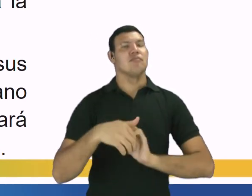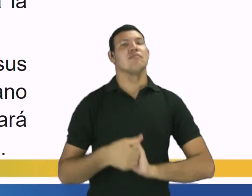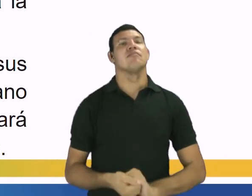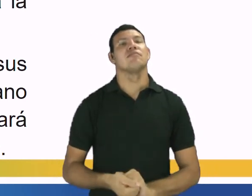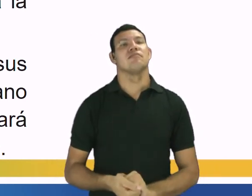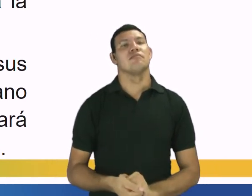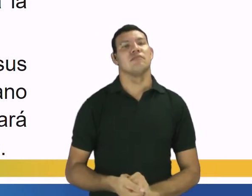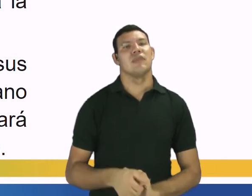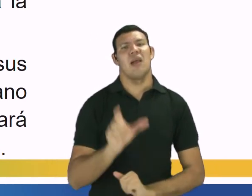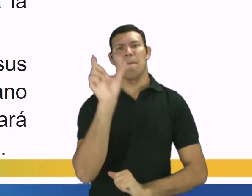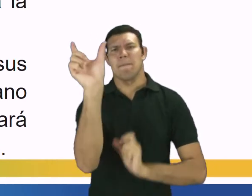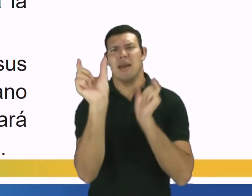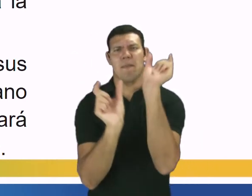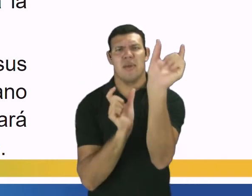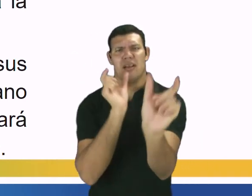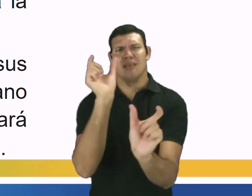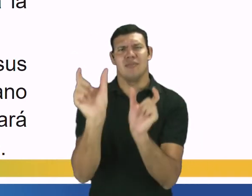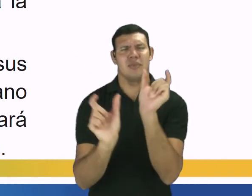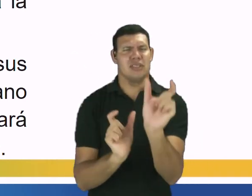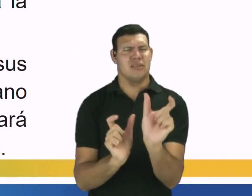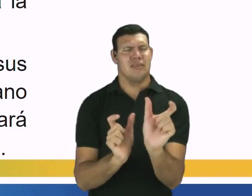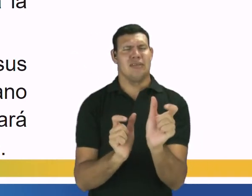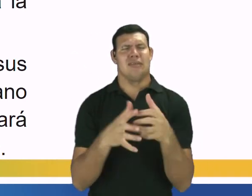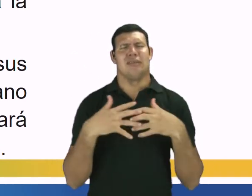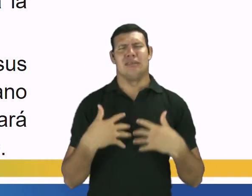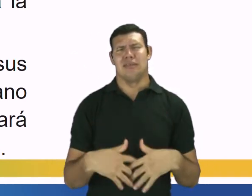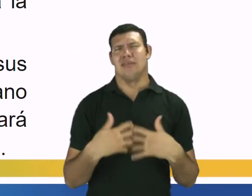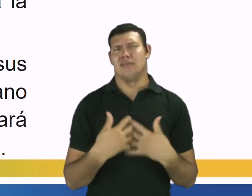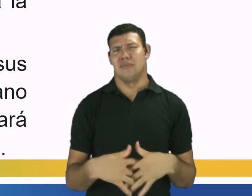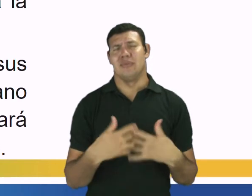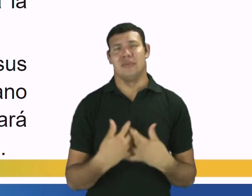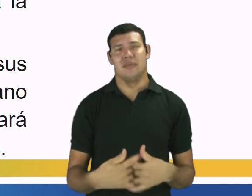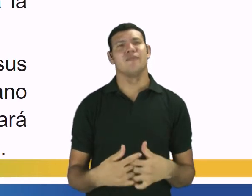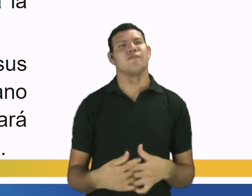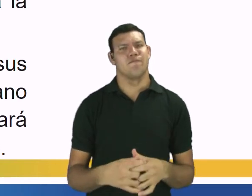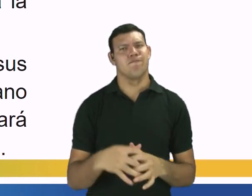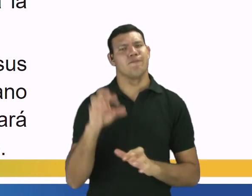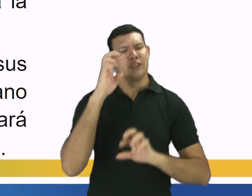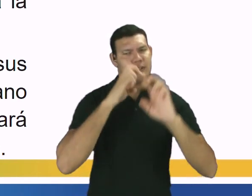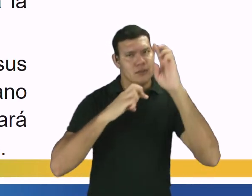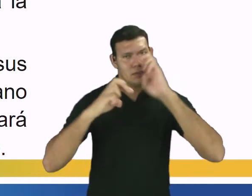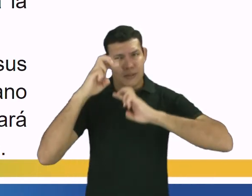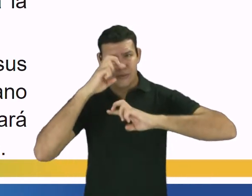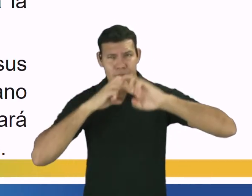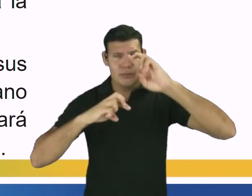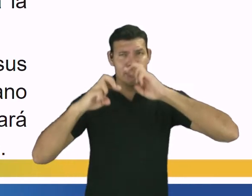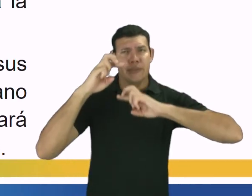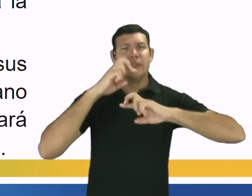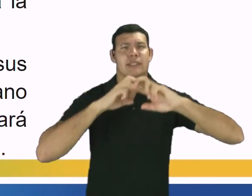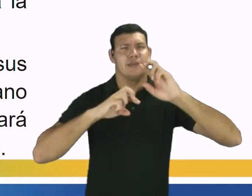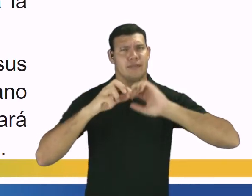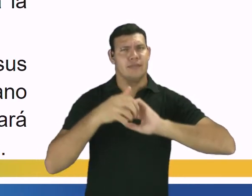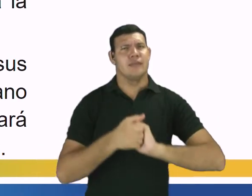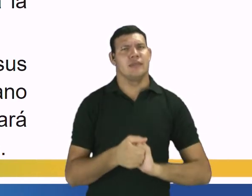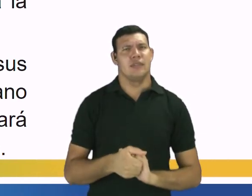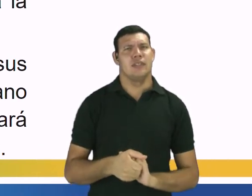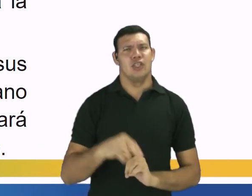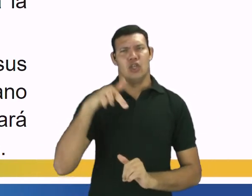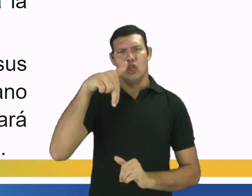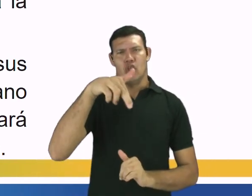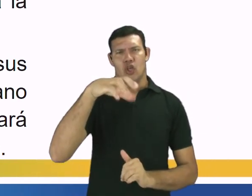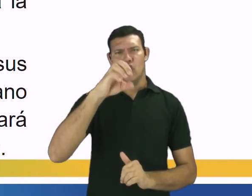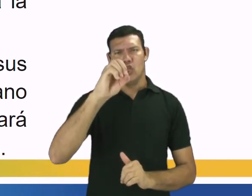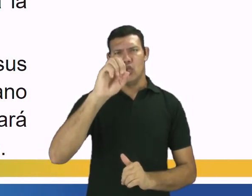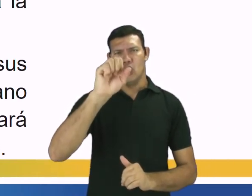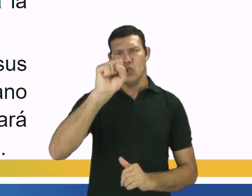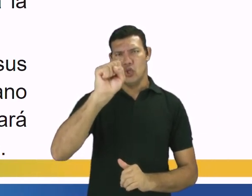de alguma maneira, podem causar uma confusãozinha. Então, é sempre bom a gente observar, tá? No caso, o nós, que está ali em